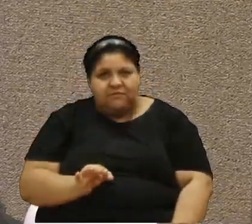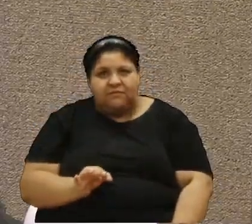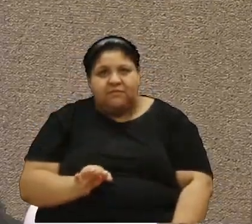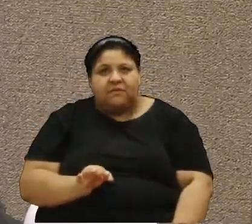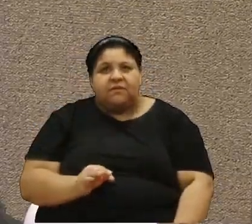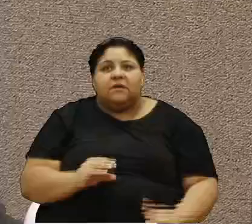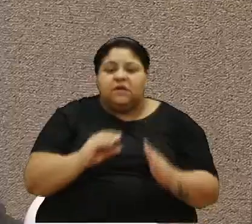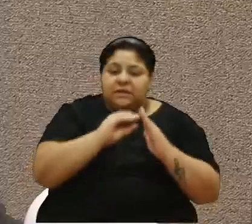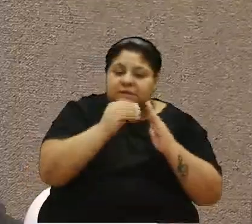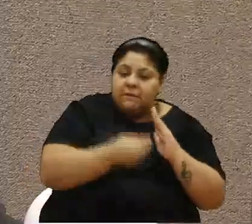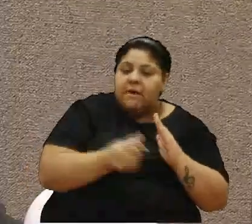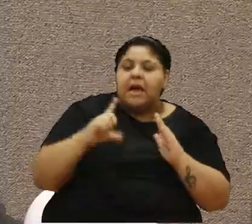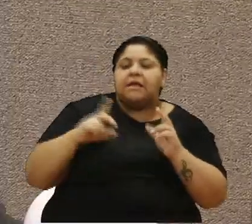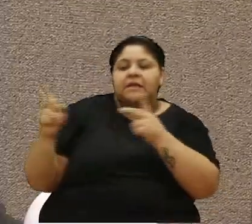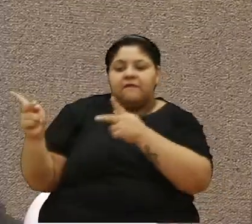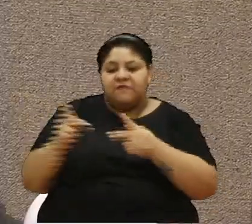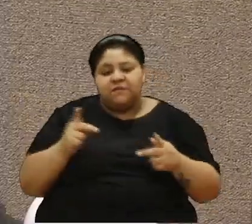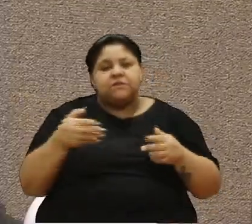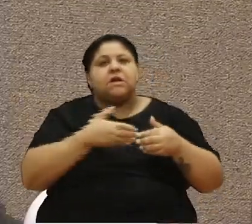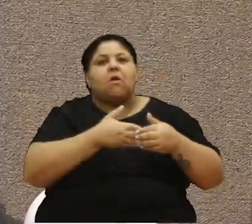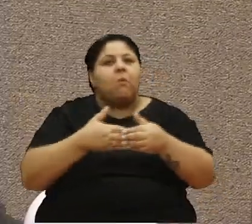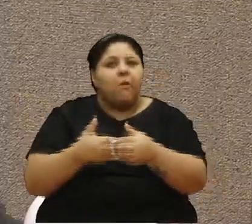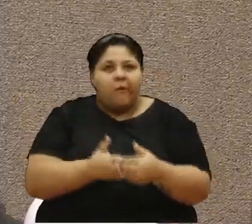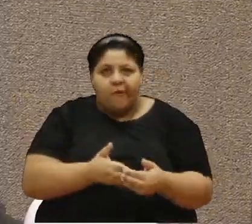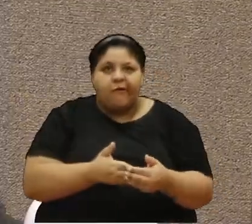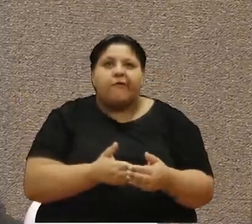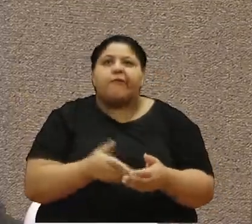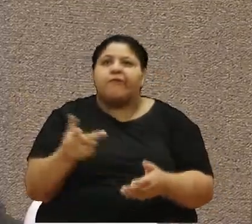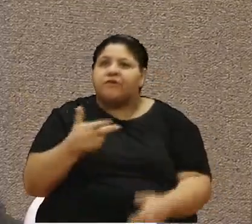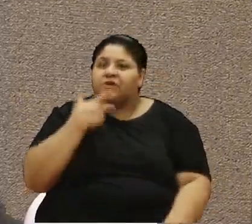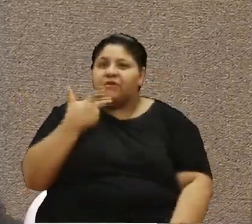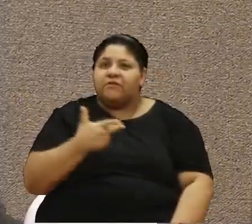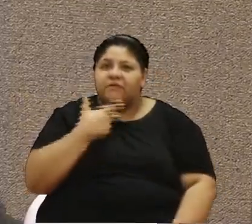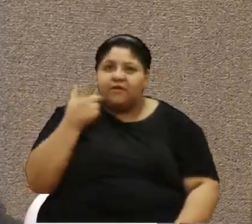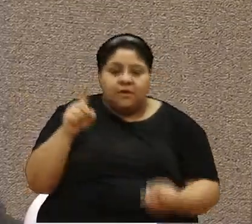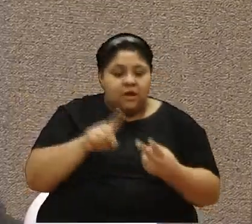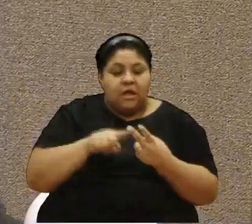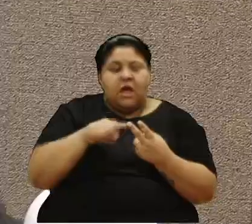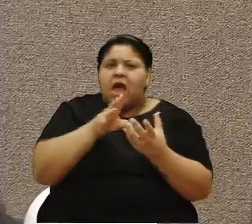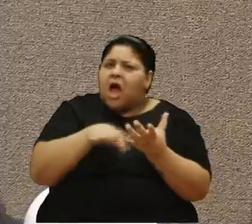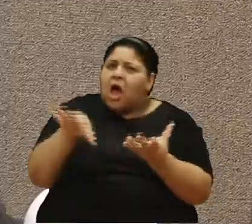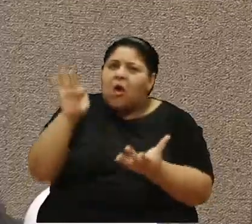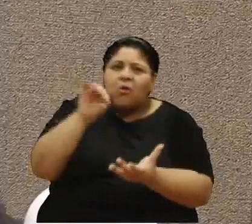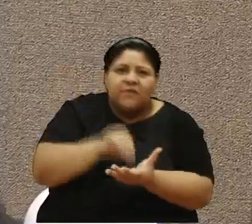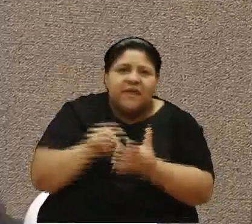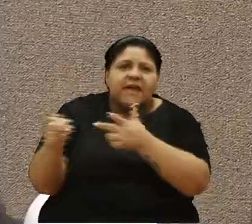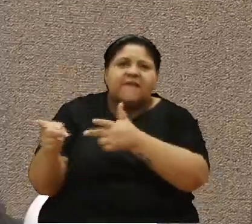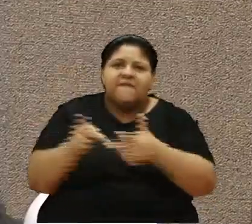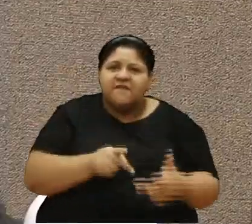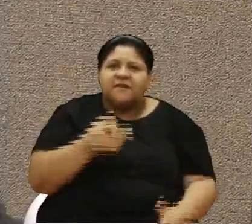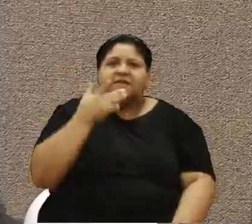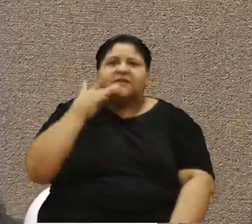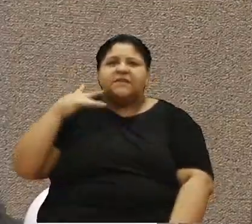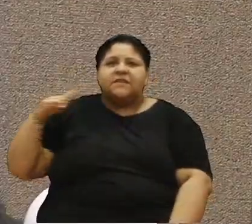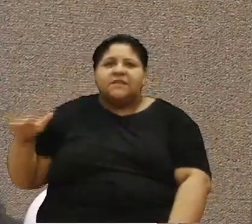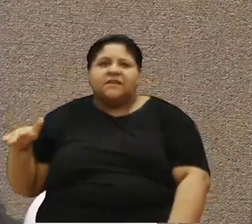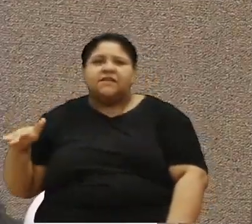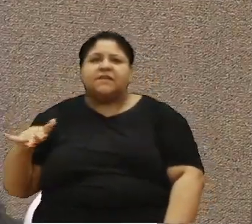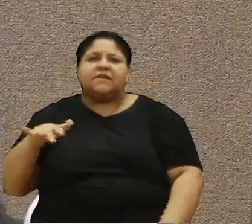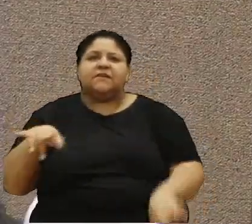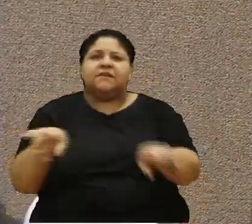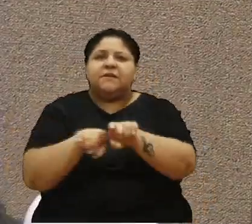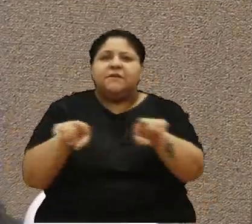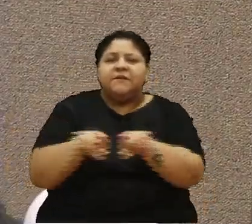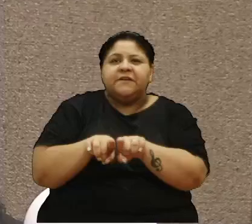SAMAI tem visitas, a gente já acompanhou várias visitas e que se fala sobre isso. A Codeca, várias visitas, as crianças das escolas, das escolinhas de